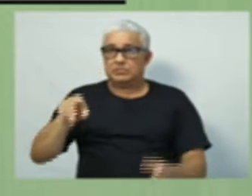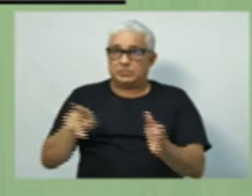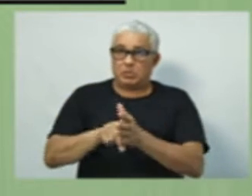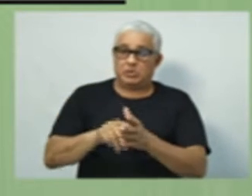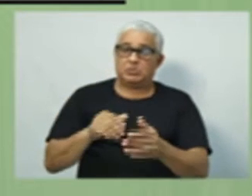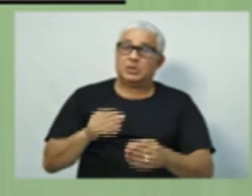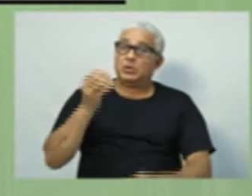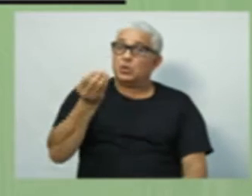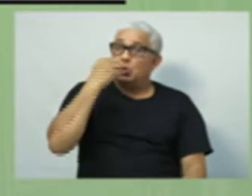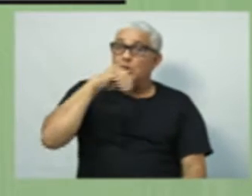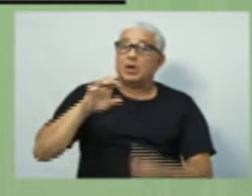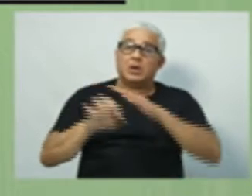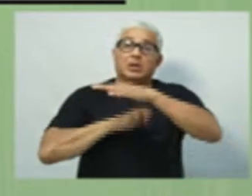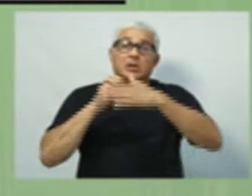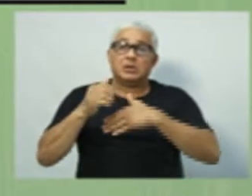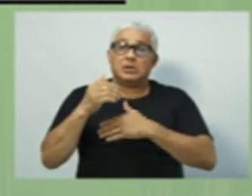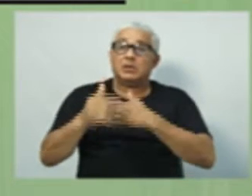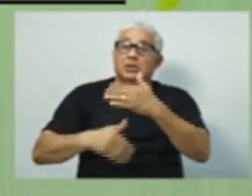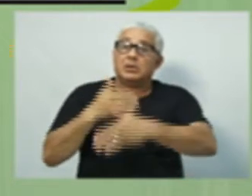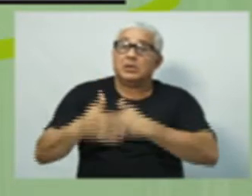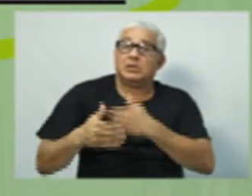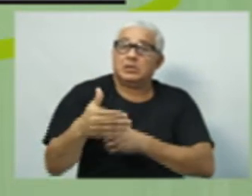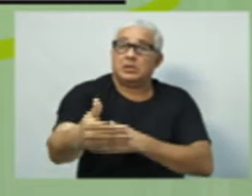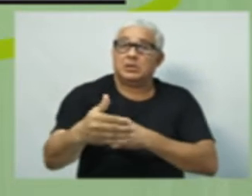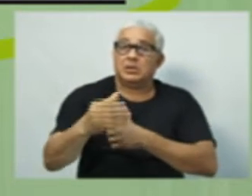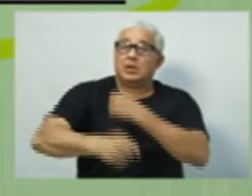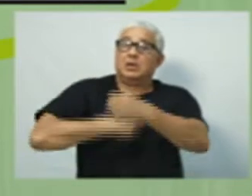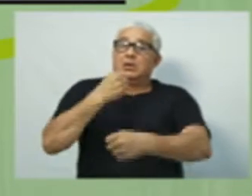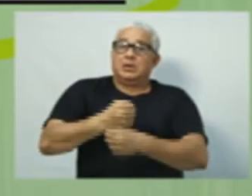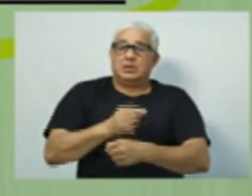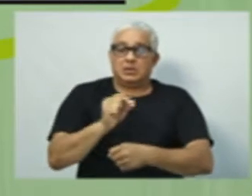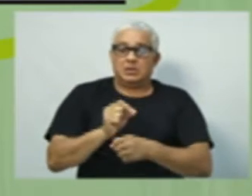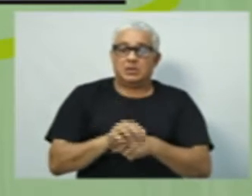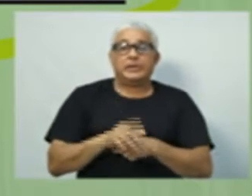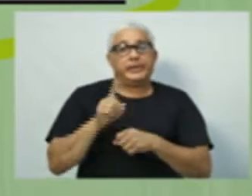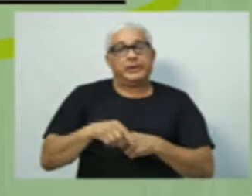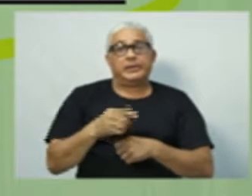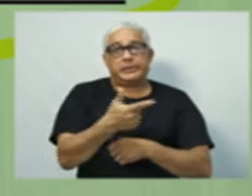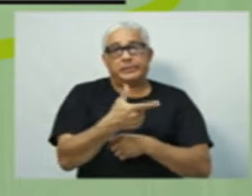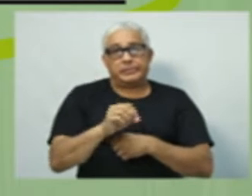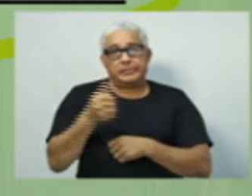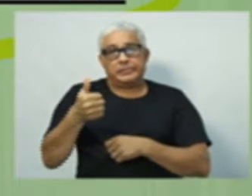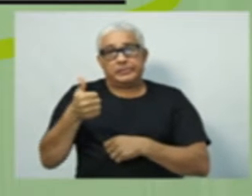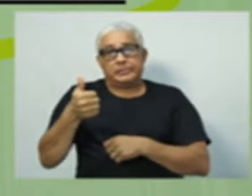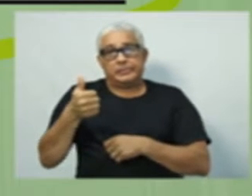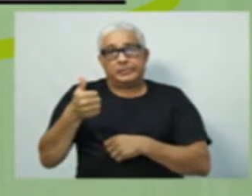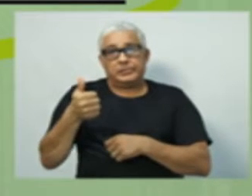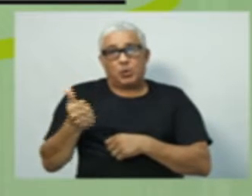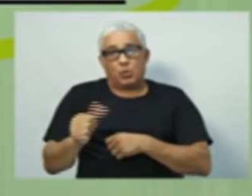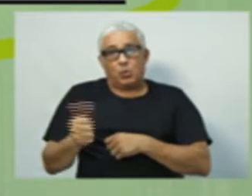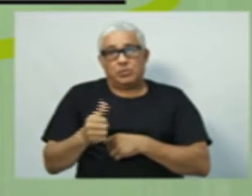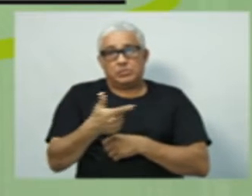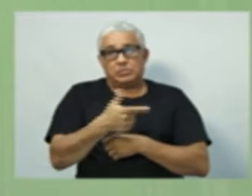daquela empresa naquele período naquele ano nesse caso aqui foi o ano de 2011